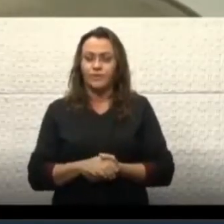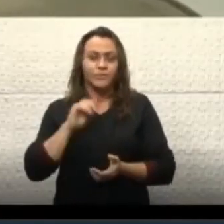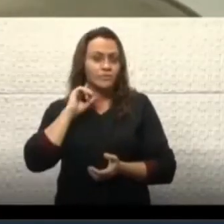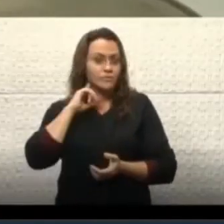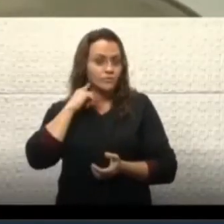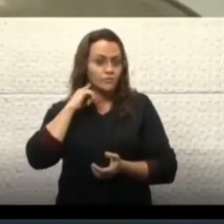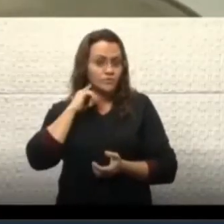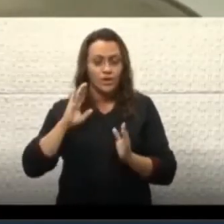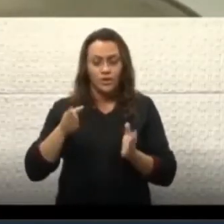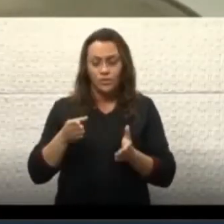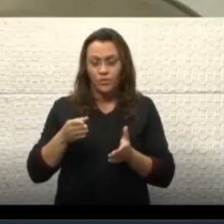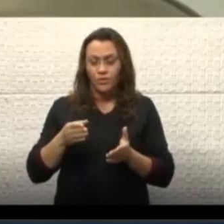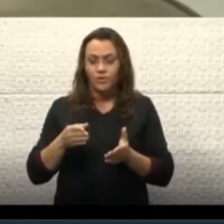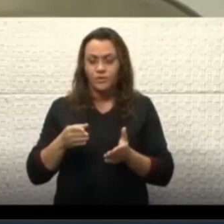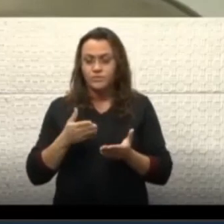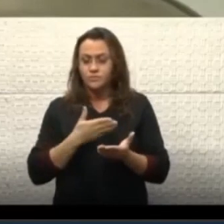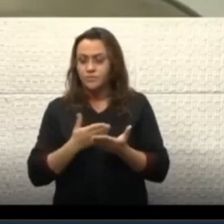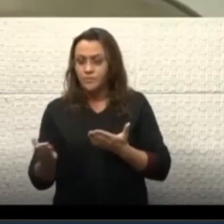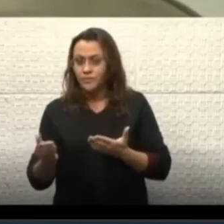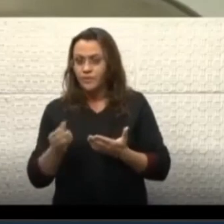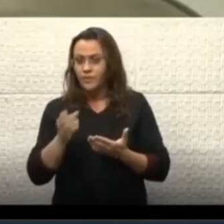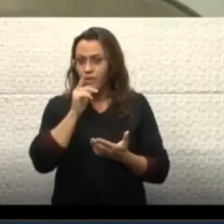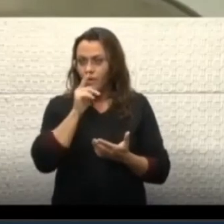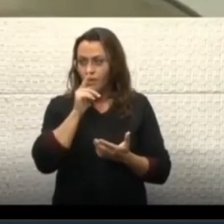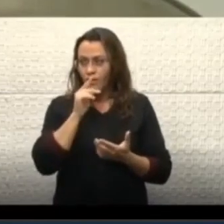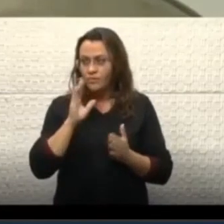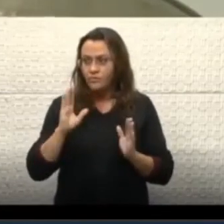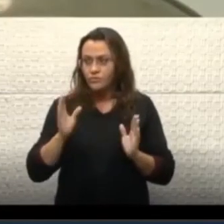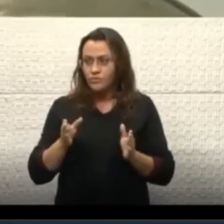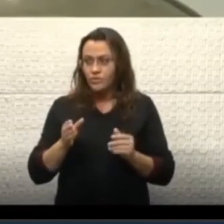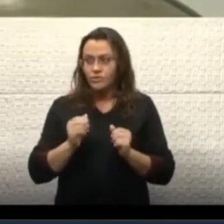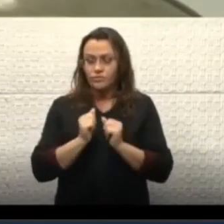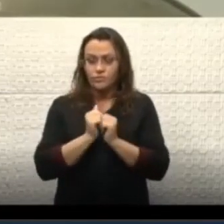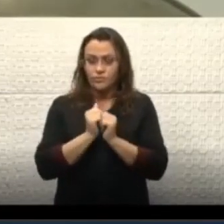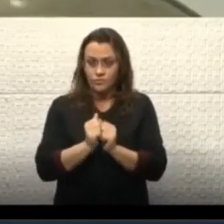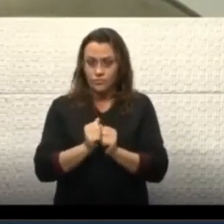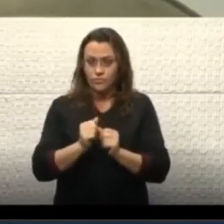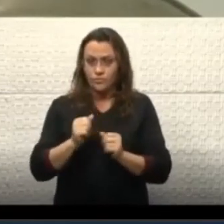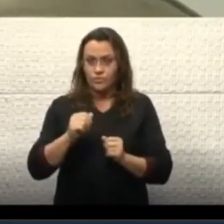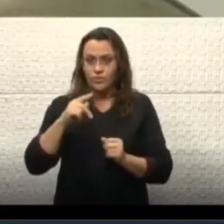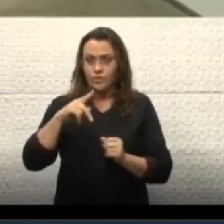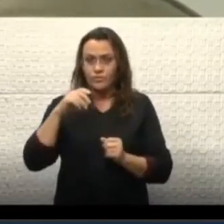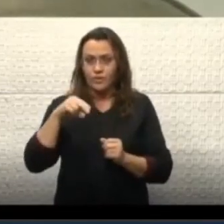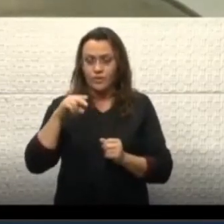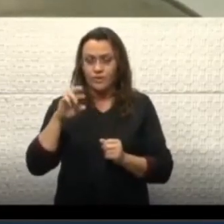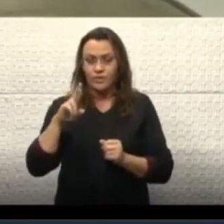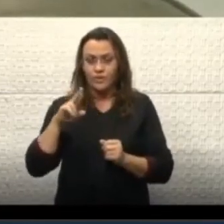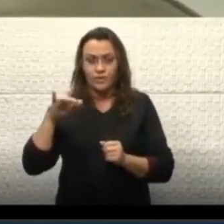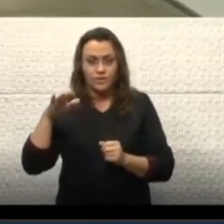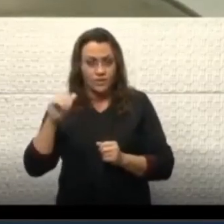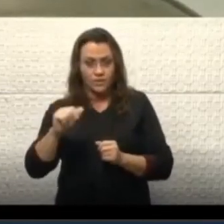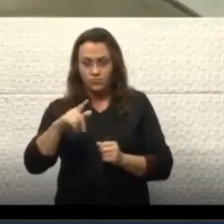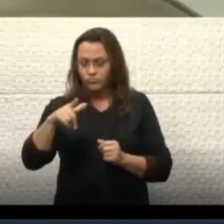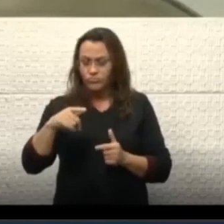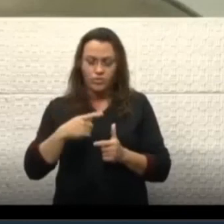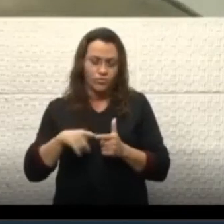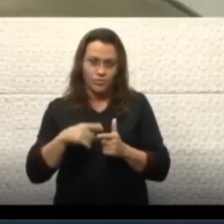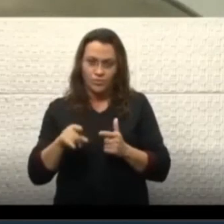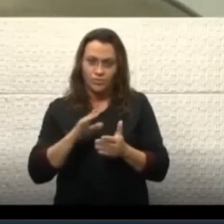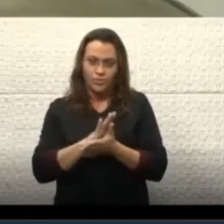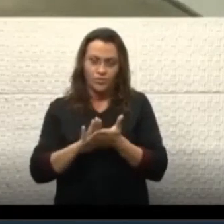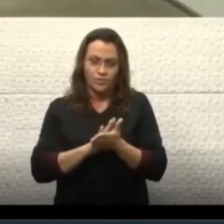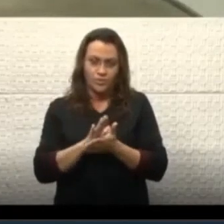sujeira. Se cair água que está passando pela peneira dentro do becker que a gente vai usar para filtração, não tem problema.